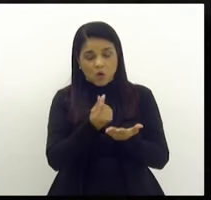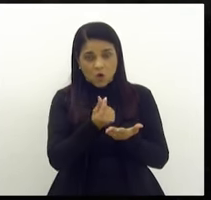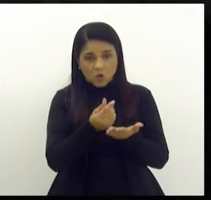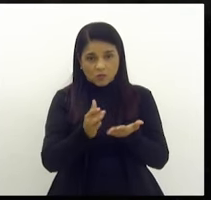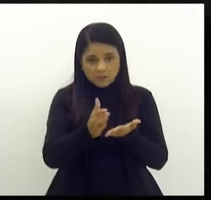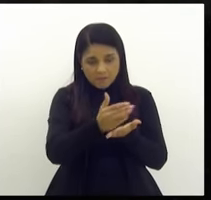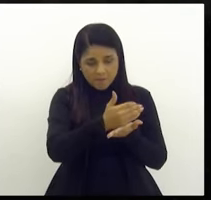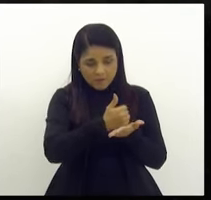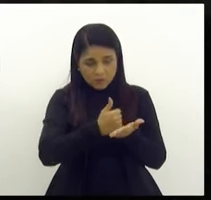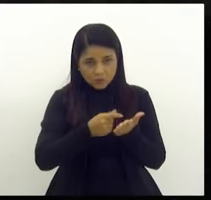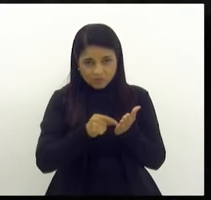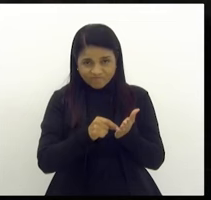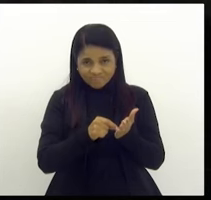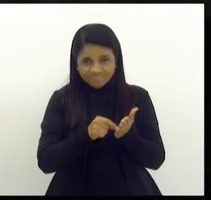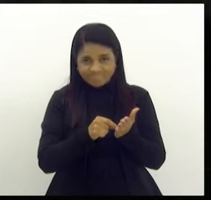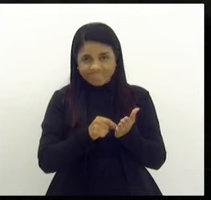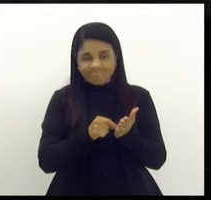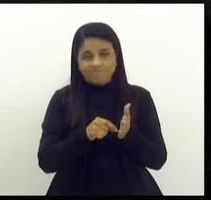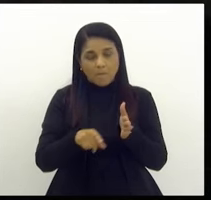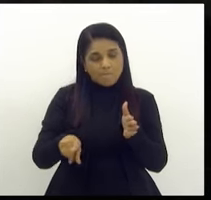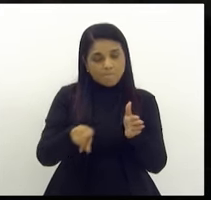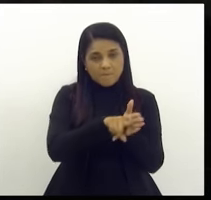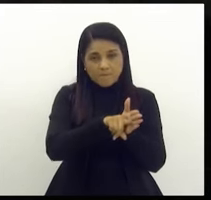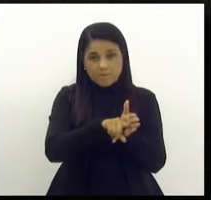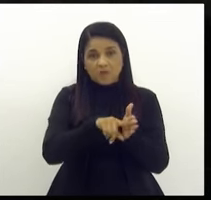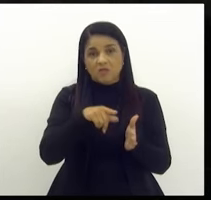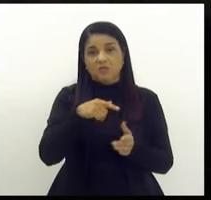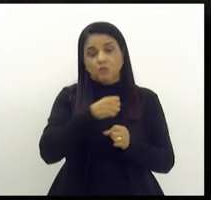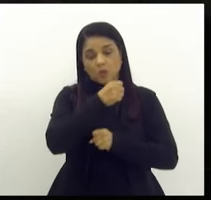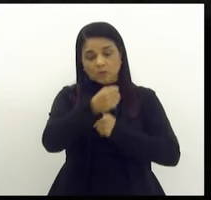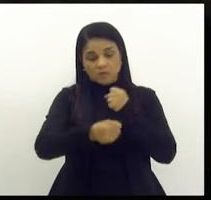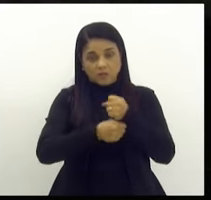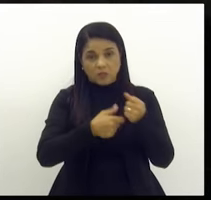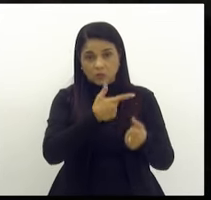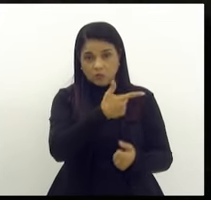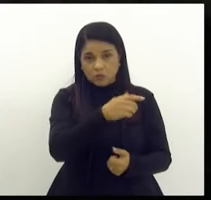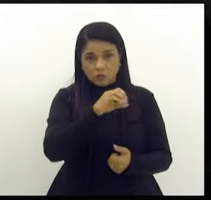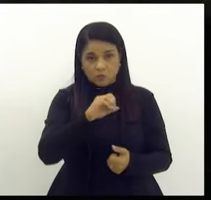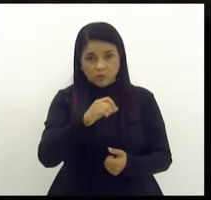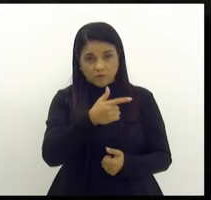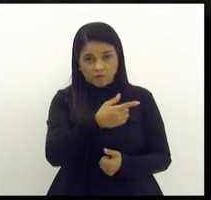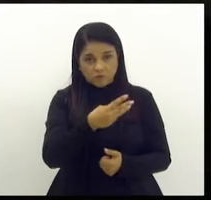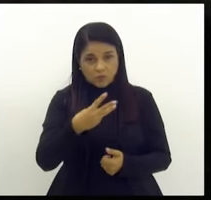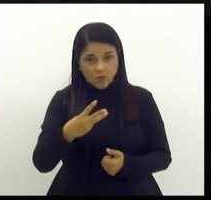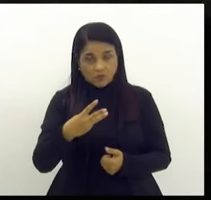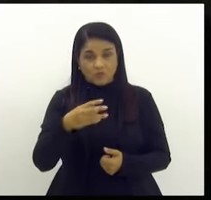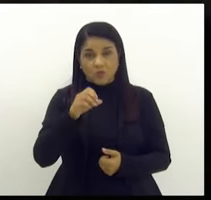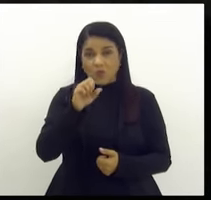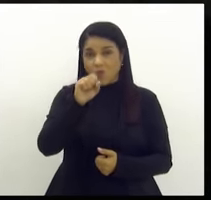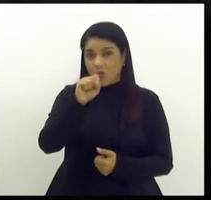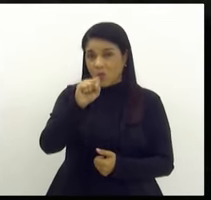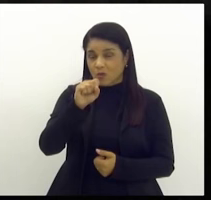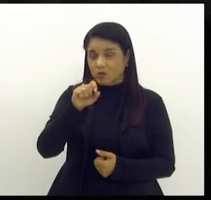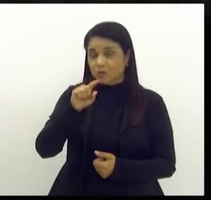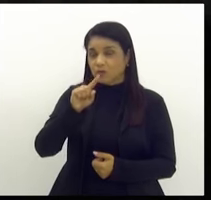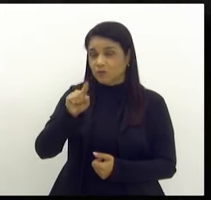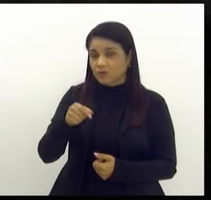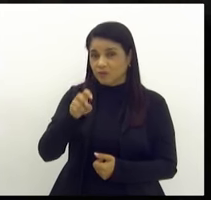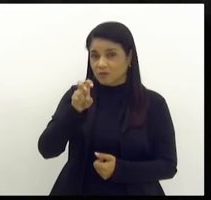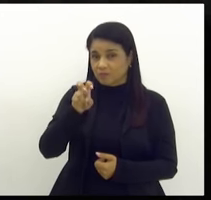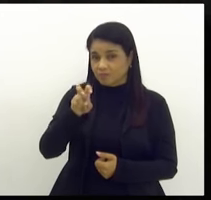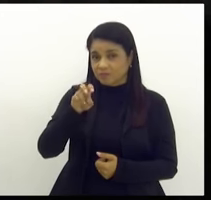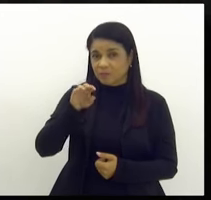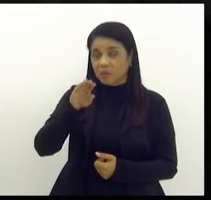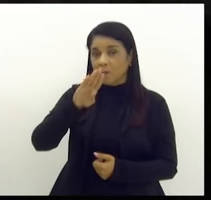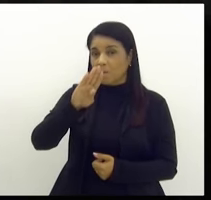deficitário Como é o de 24 que tem um rombo de 8 pon b a primeira coisa que ele faz